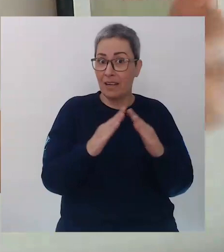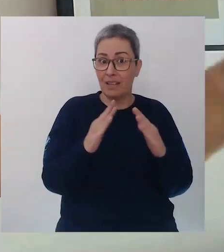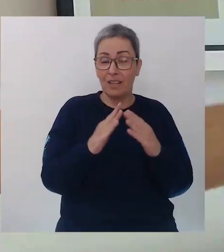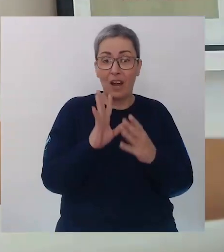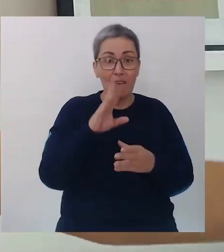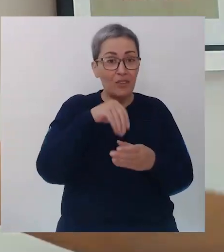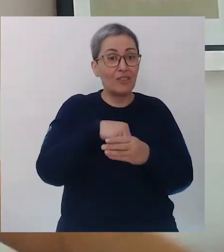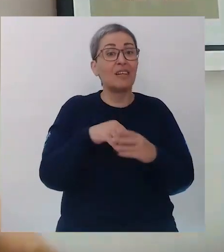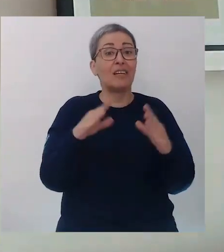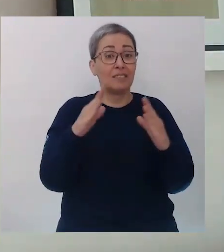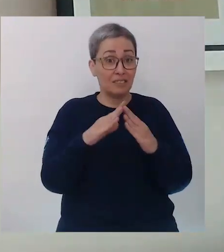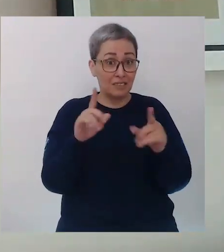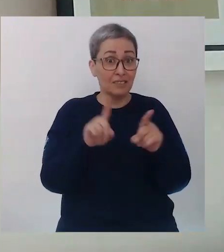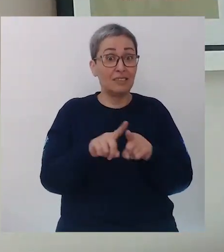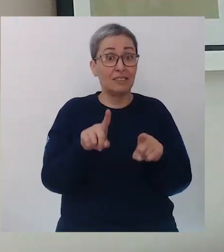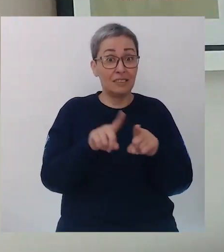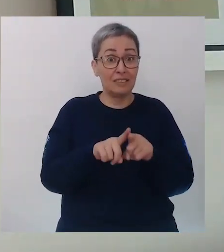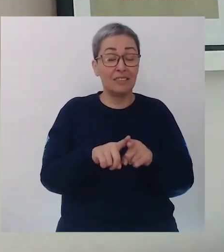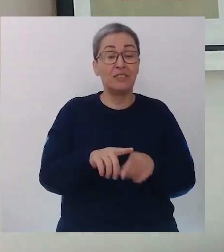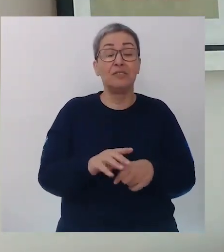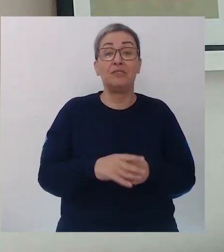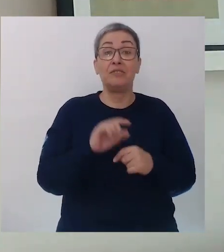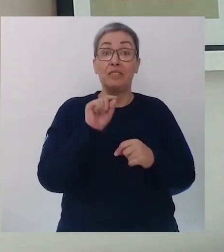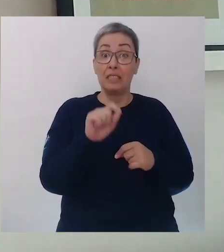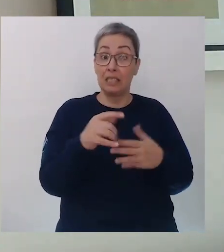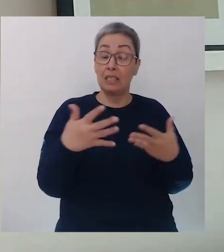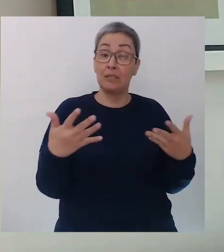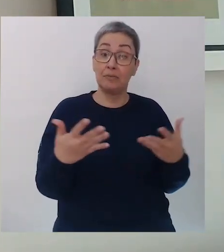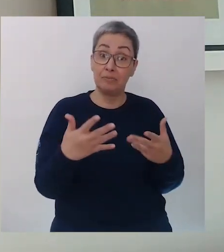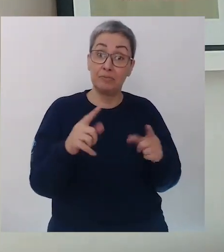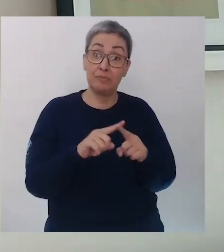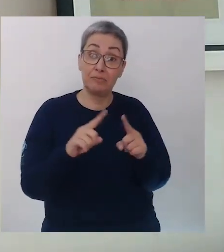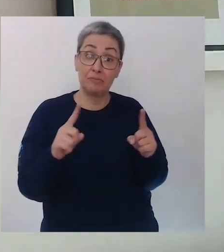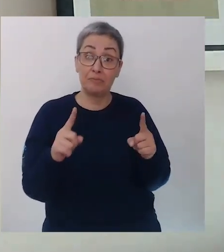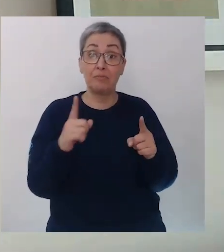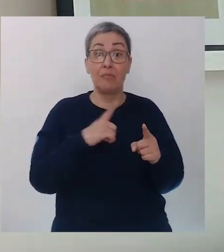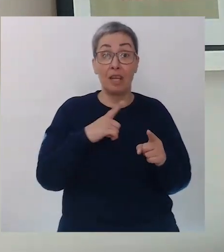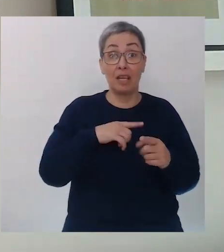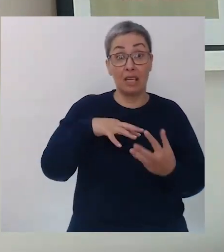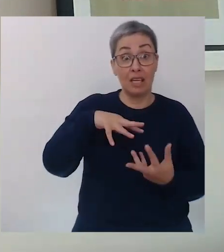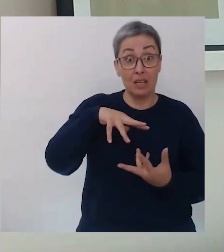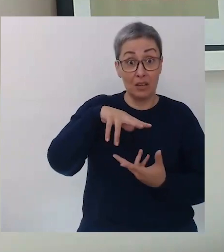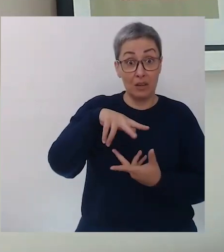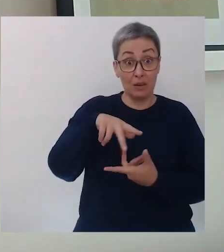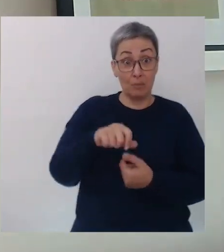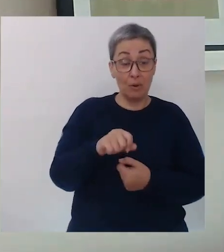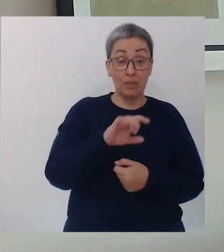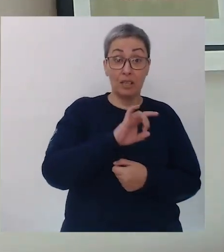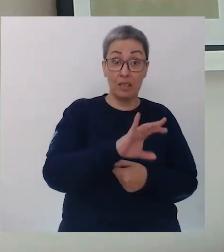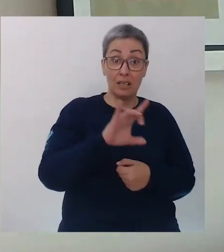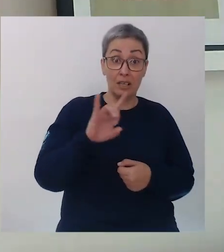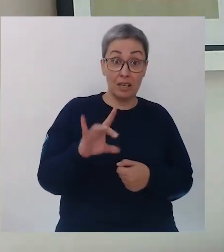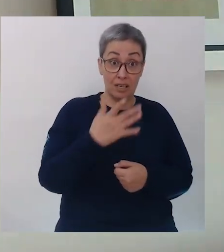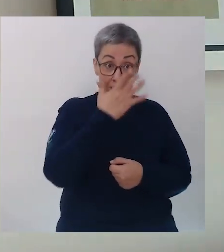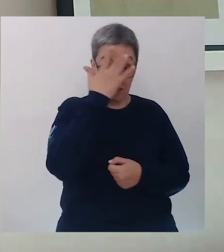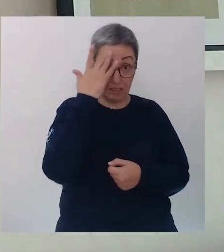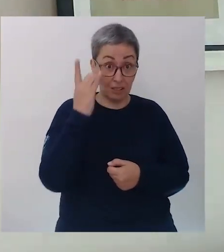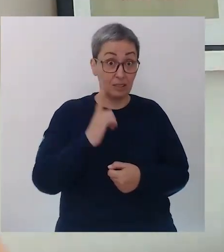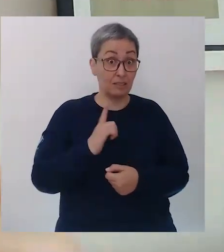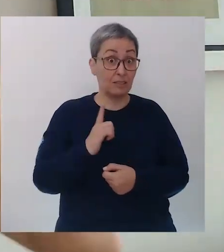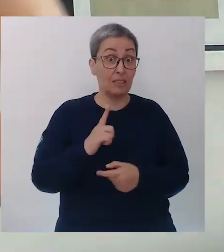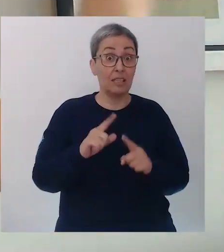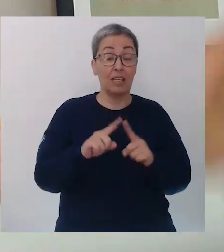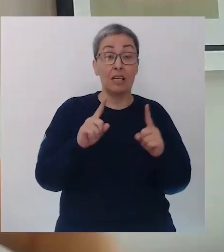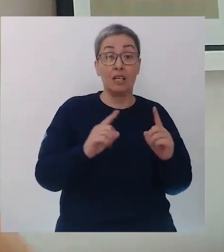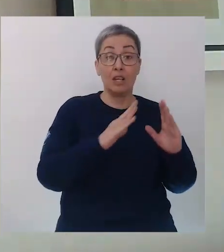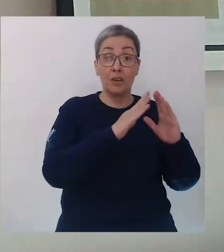até dentro, né, de casa. Ainda assim, esse é o mundo, né, de cada pessoa.